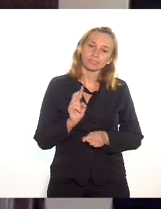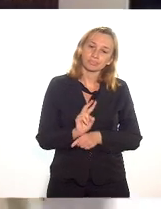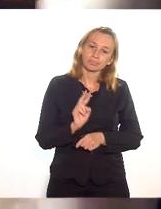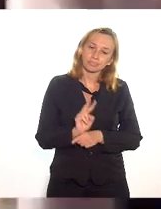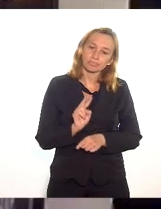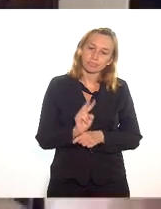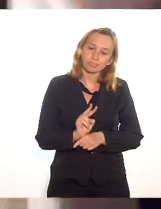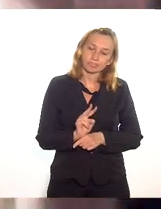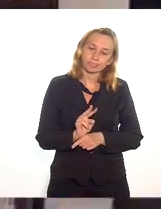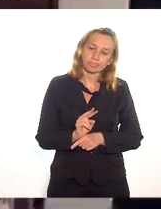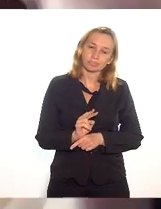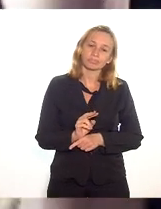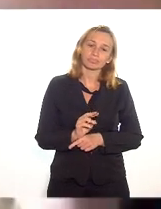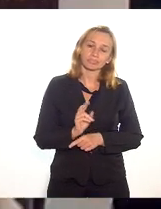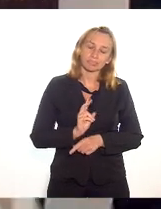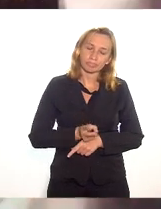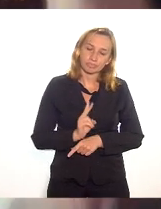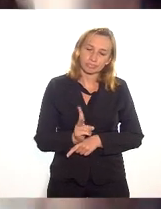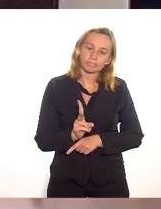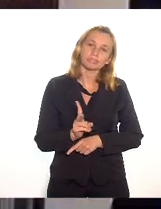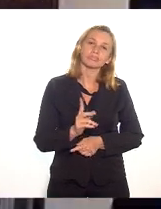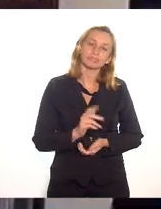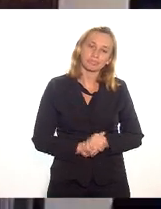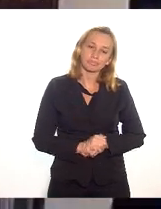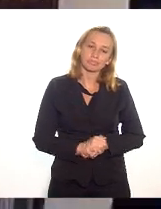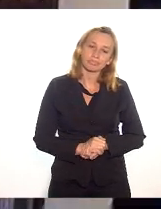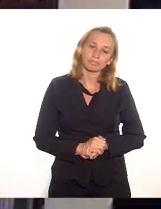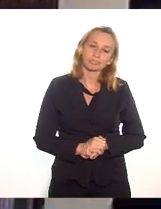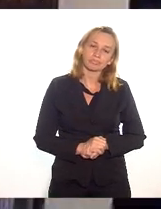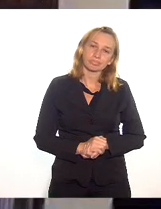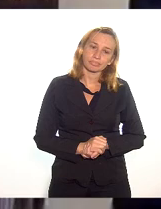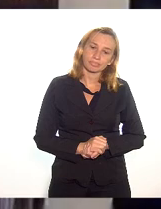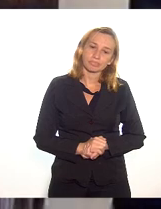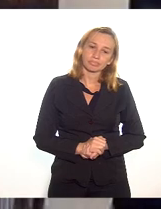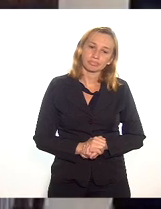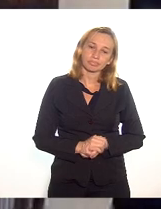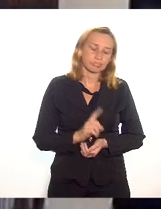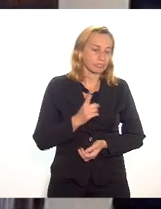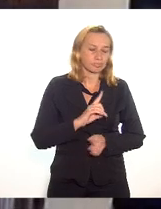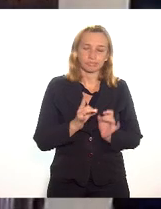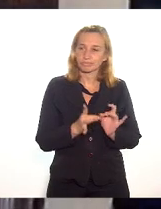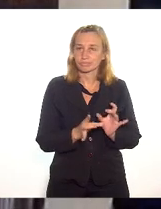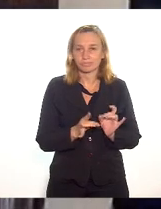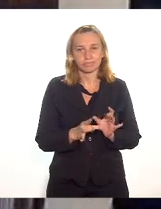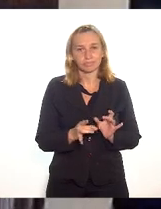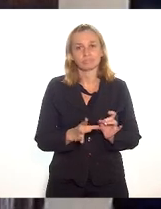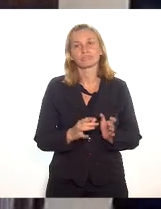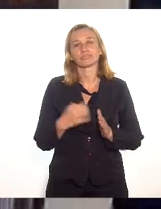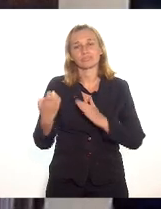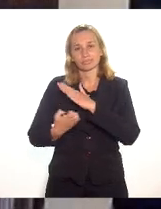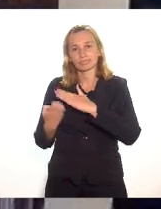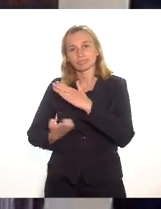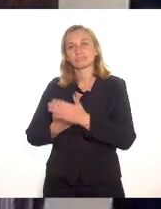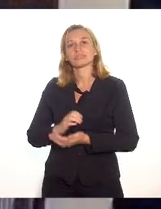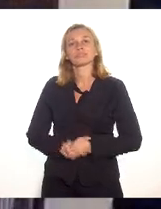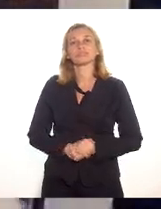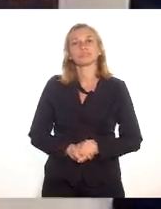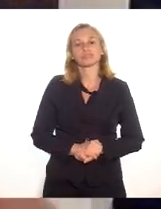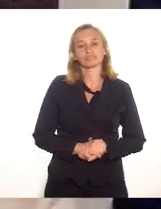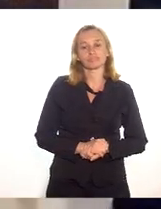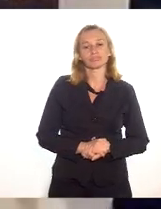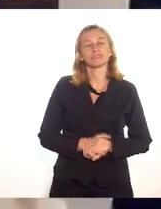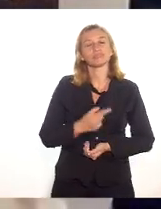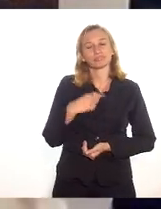defenda de todas as formas que for possível e impossível a não privatização desta empresa.